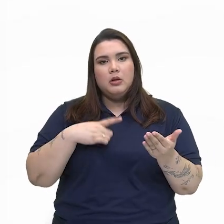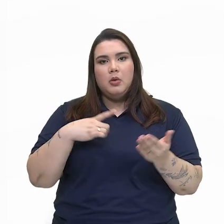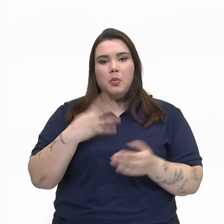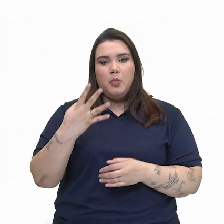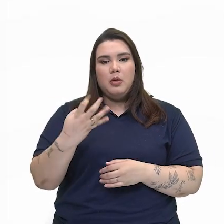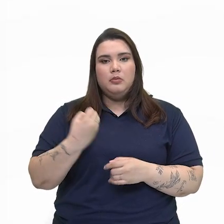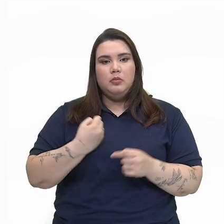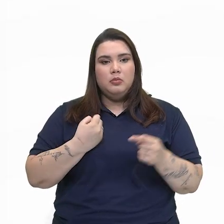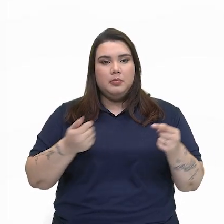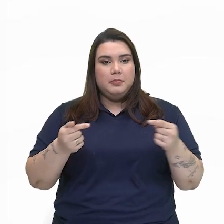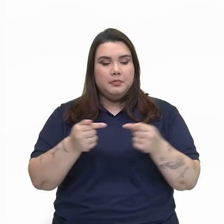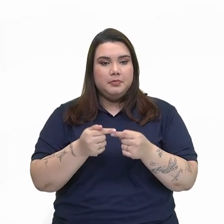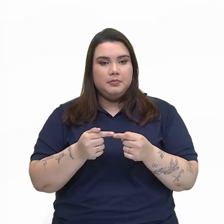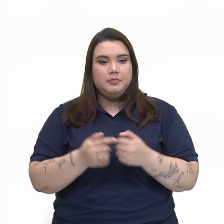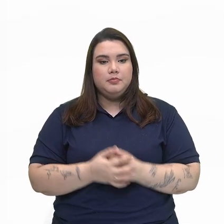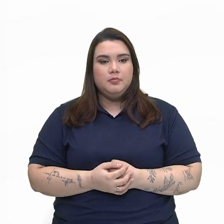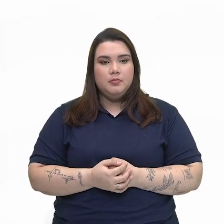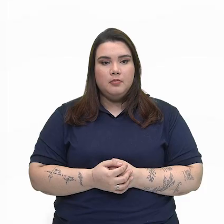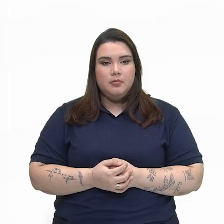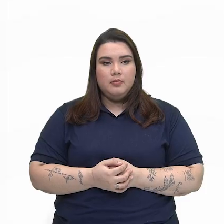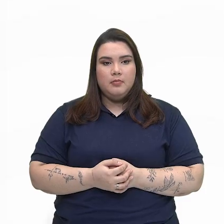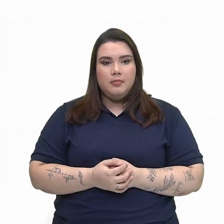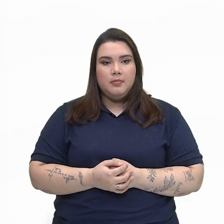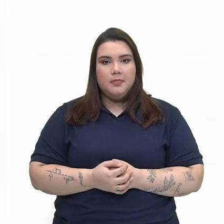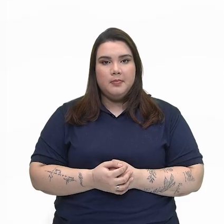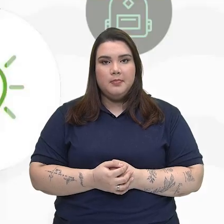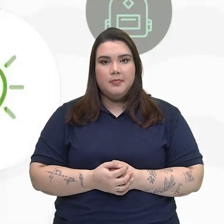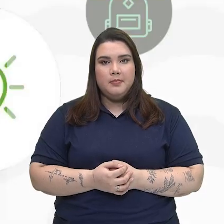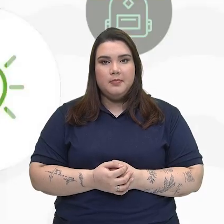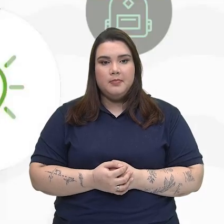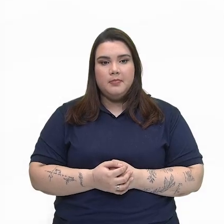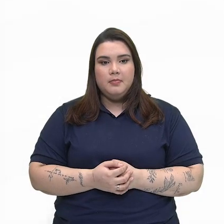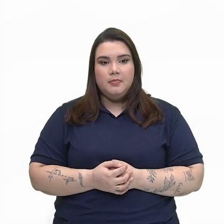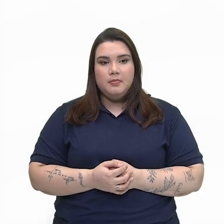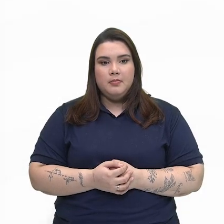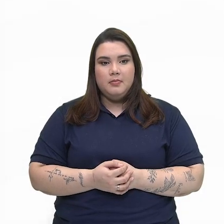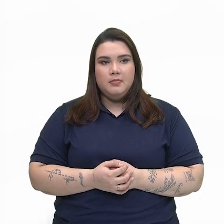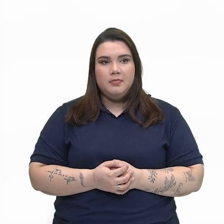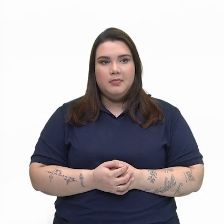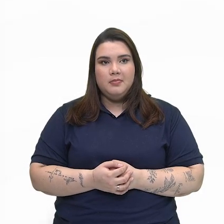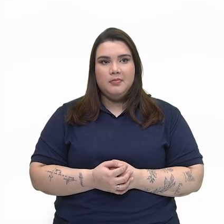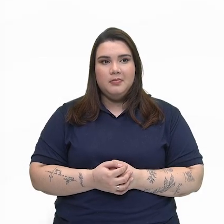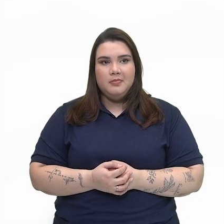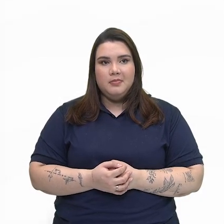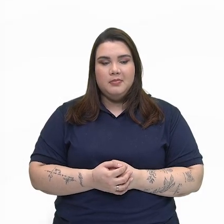Então é importante, ó, novamente, mostrar para você que o zero